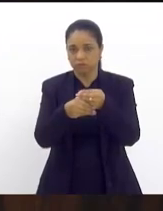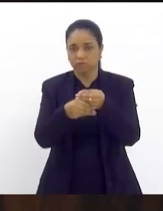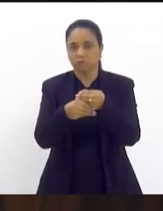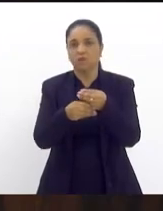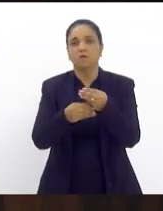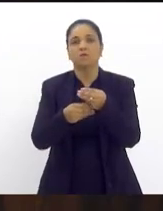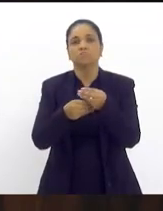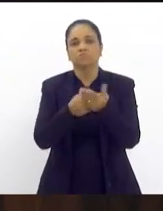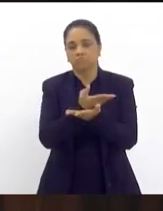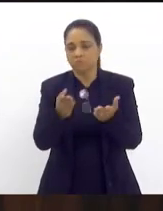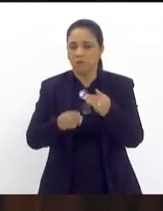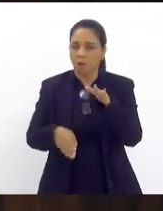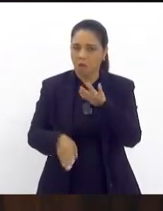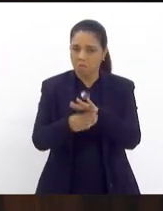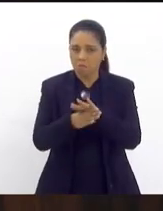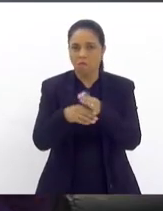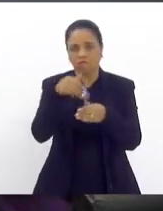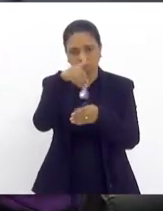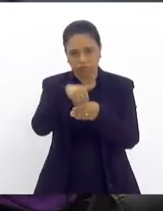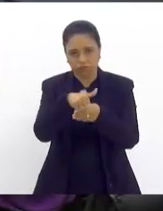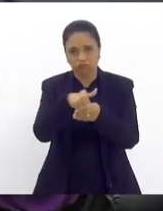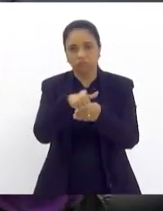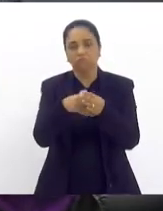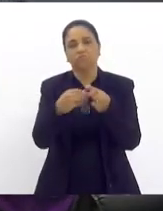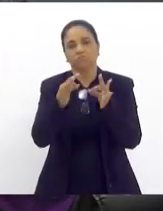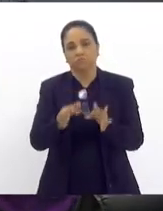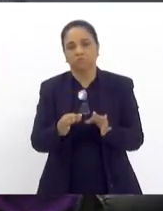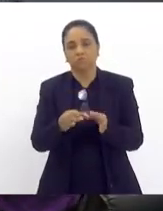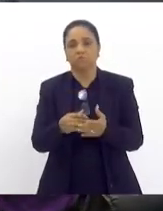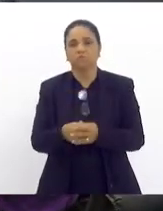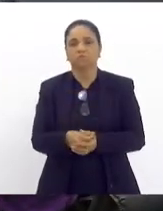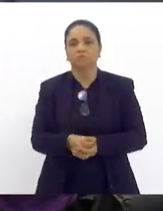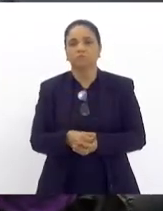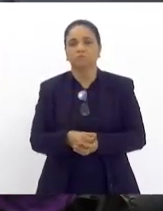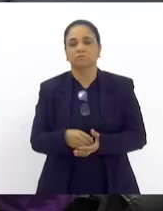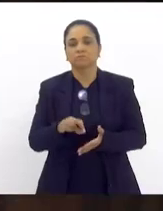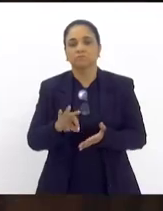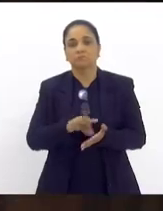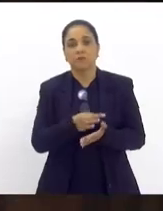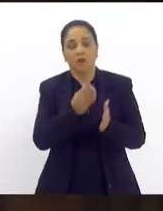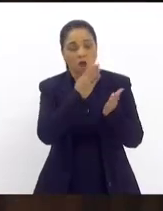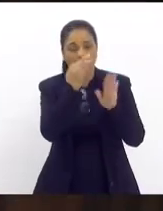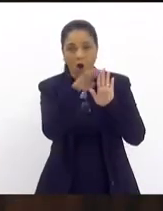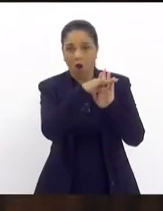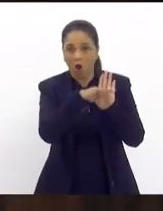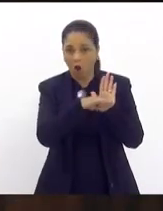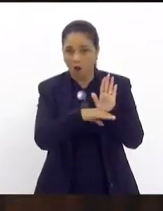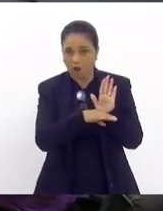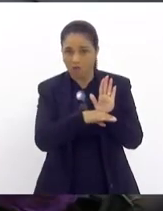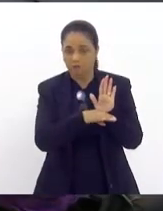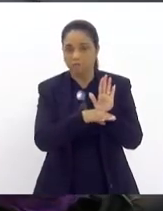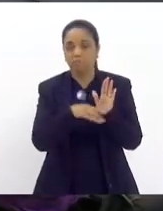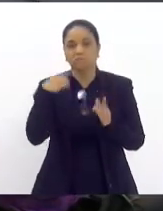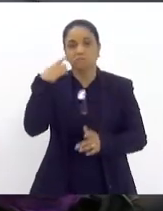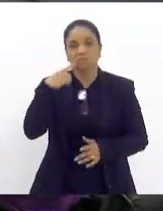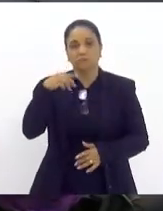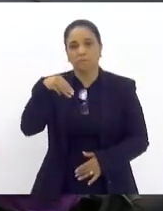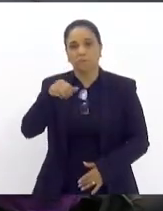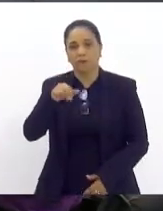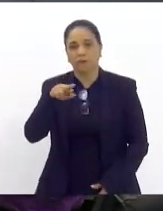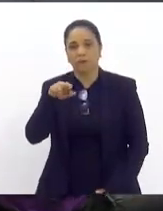eu acho que aprovam permaneçam Como estão aprovados vai autógrafo pela ordem deputada Marina Silva